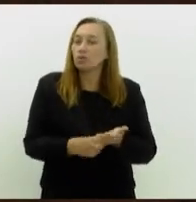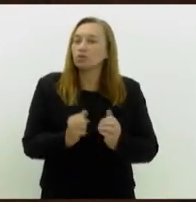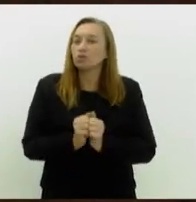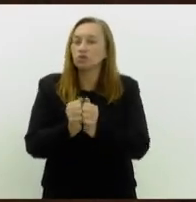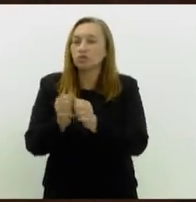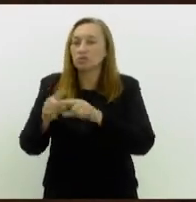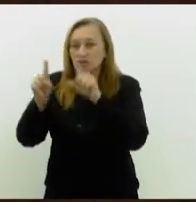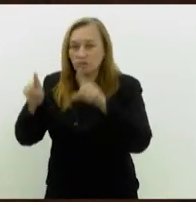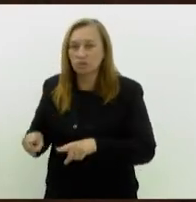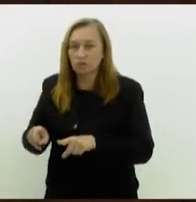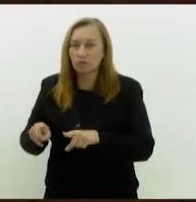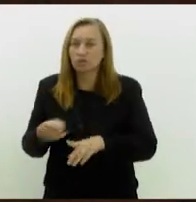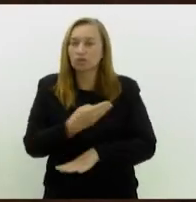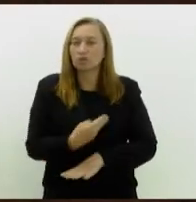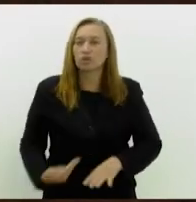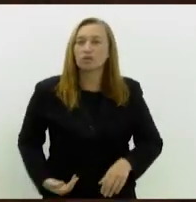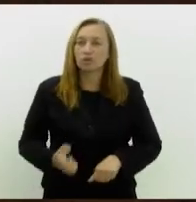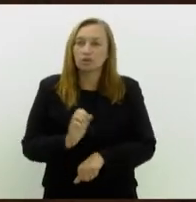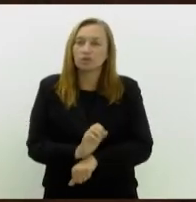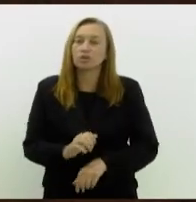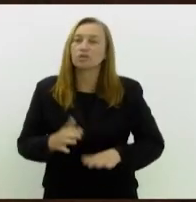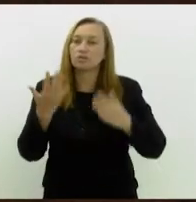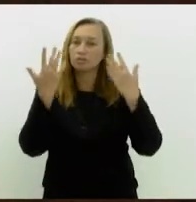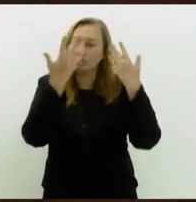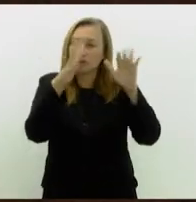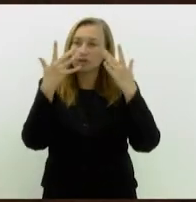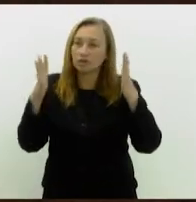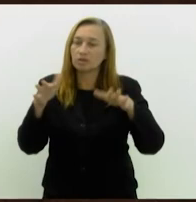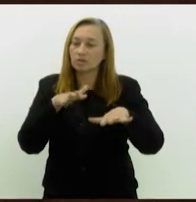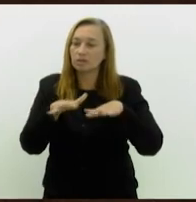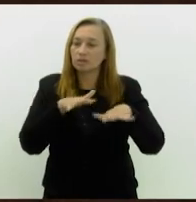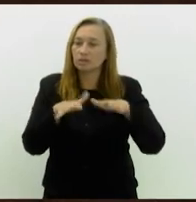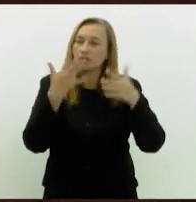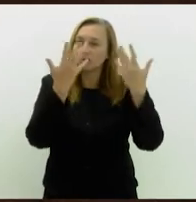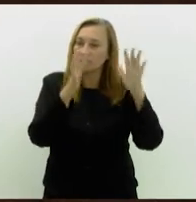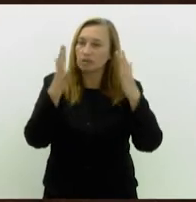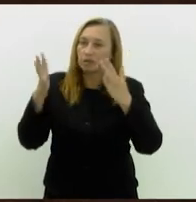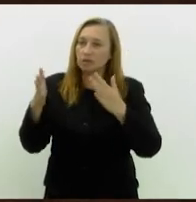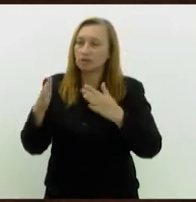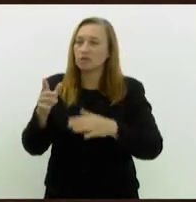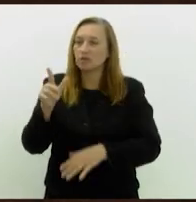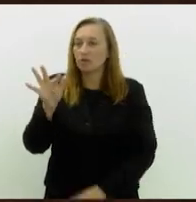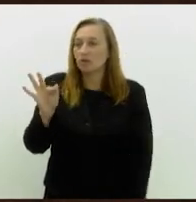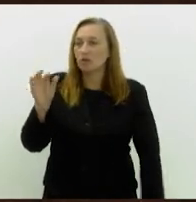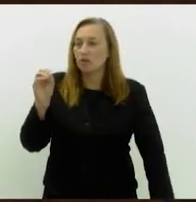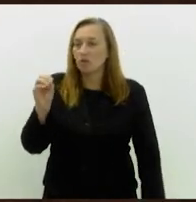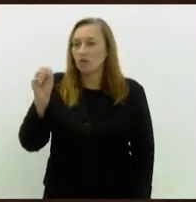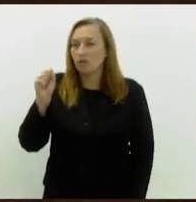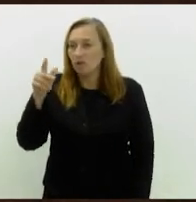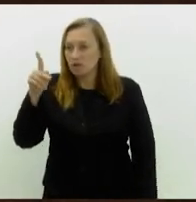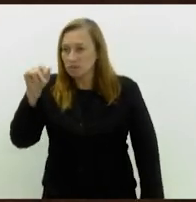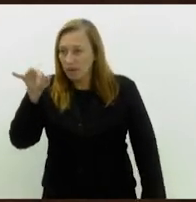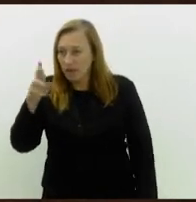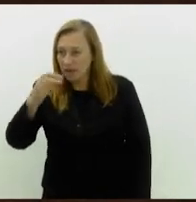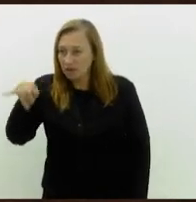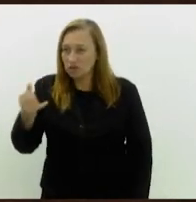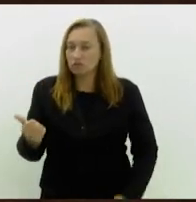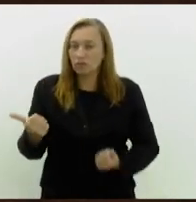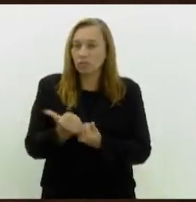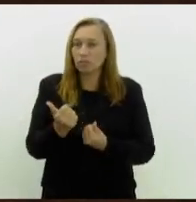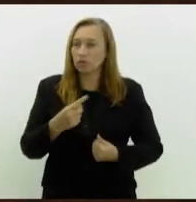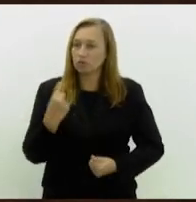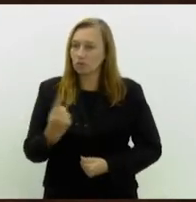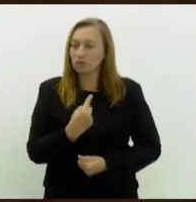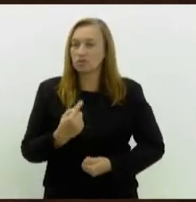servidores e as servidoras do Estado então parabéns pela mobilização Parabéns ao F perd contem sempre com a gente aqui na Assembleia